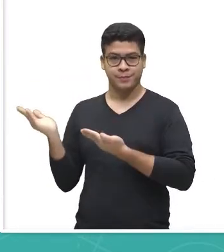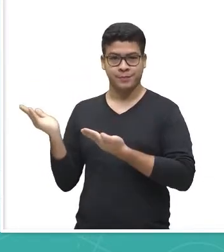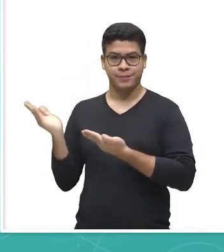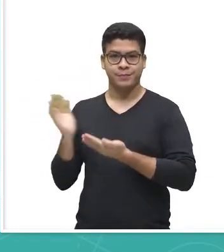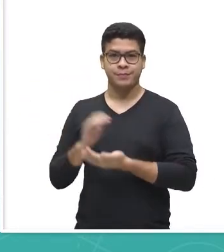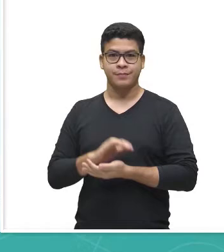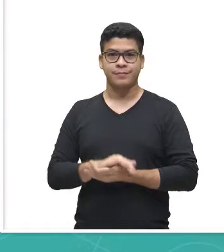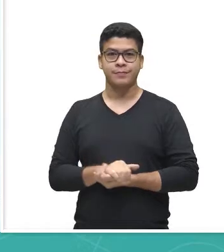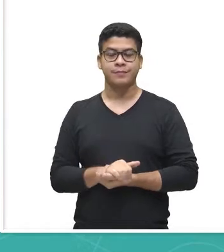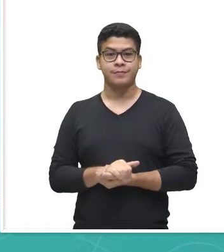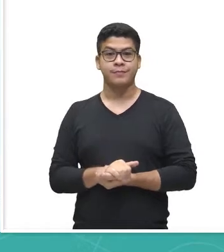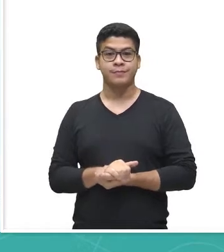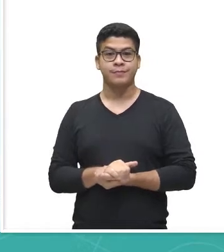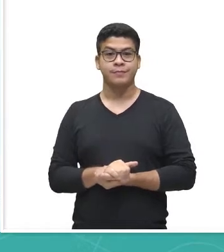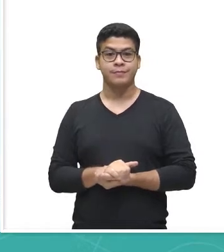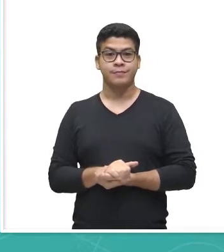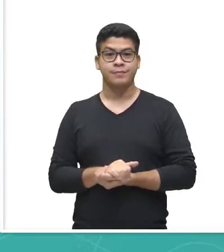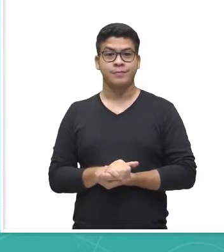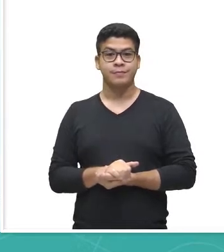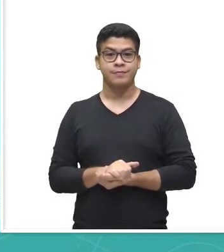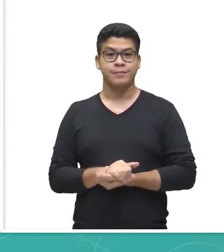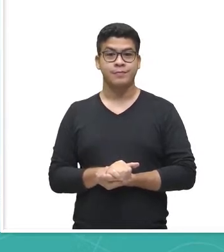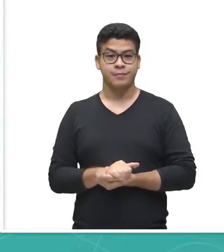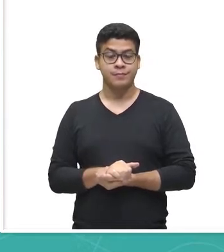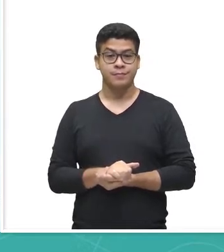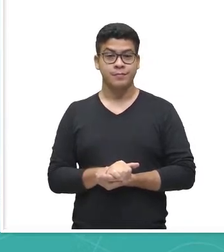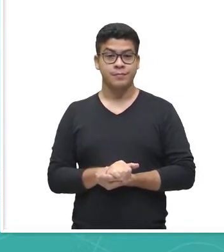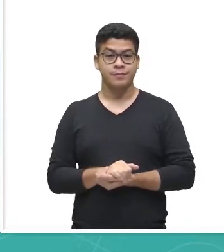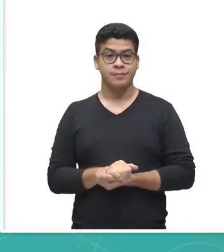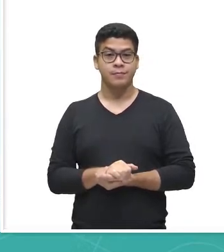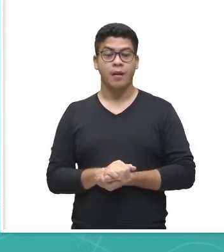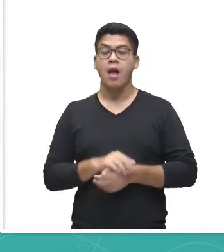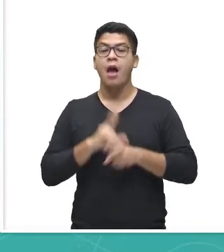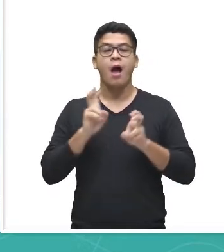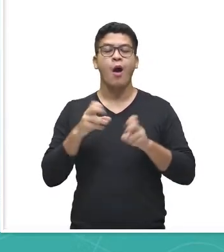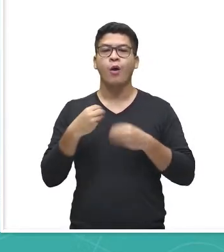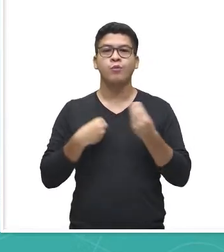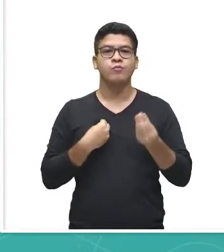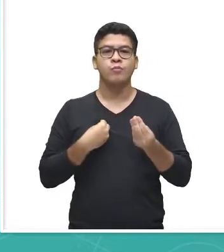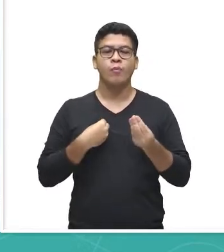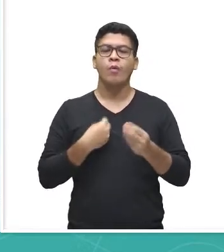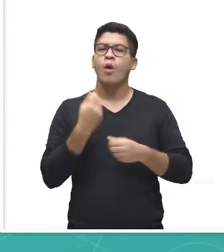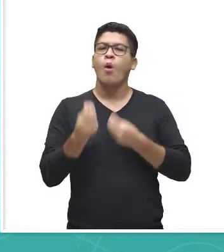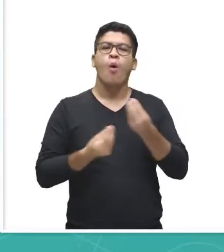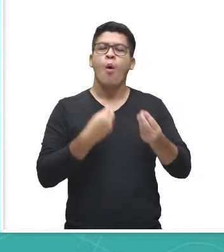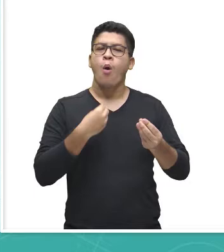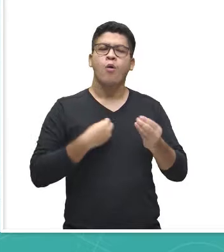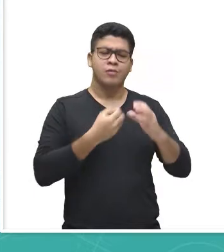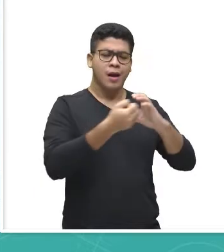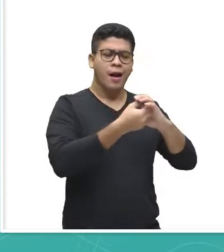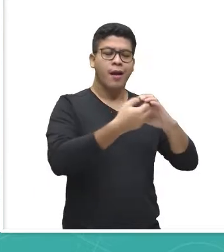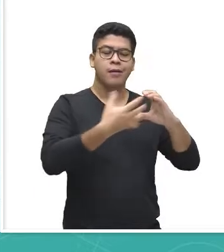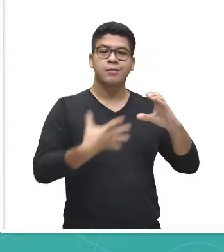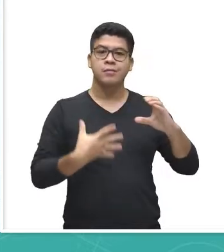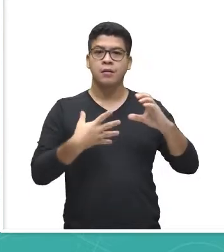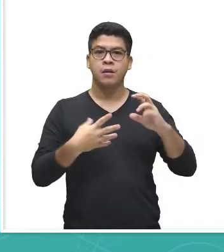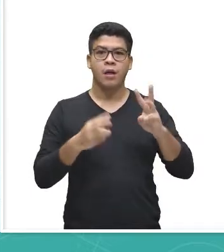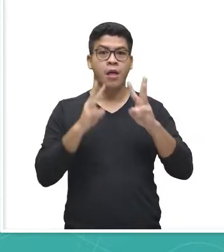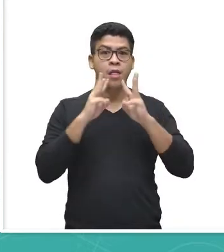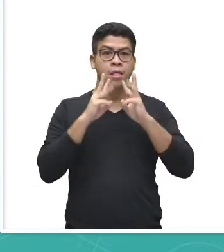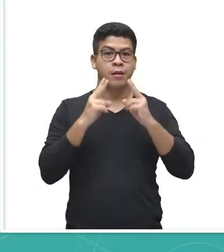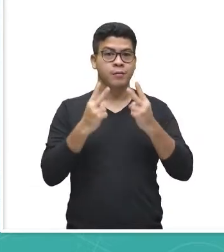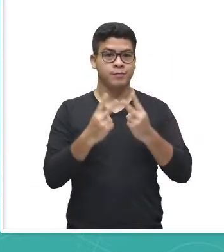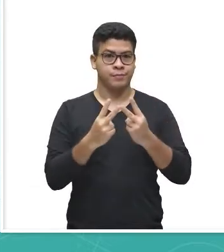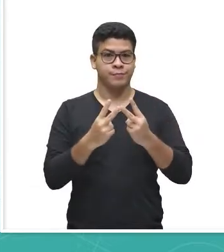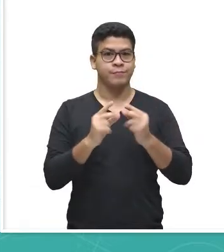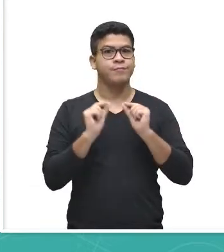nossa imagem nós temos aí a nossa aula, né, de ciências, onde nós vamos estudar sobre as propriedades da matéria, ok?